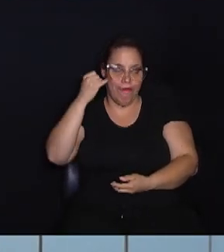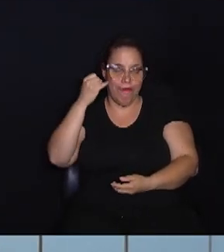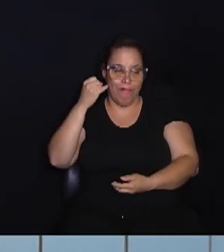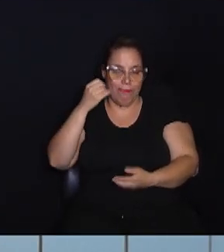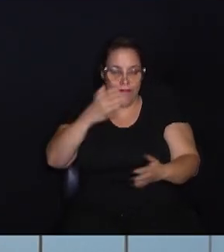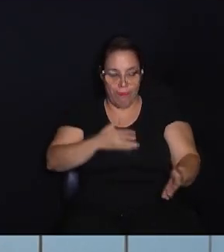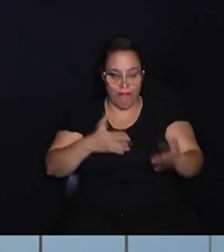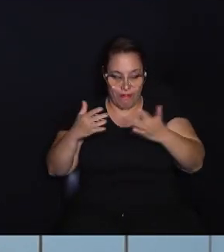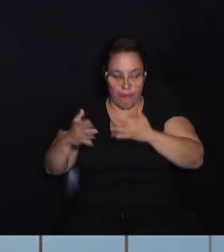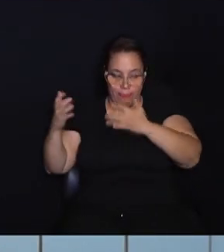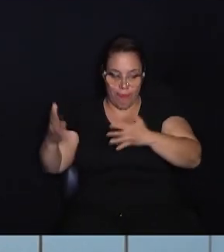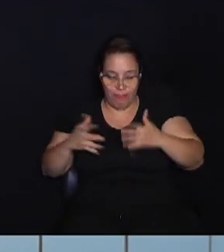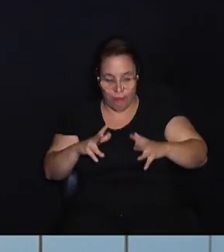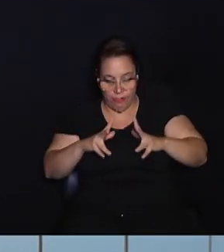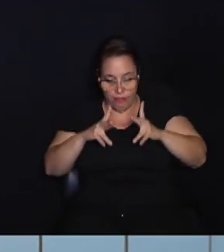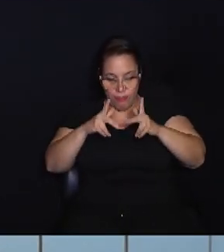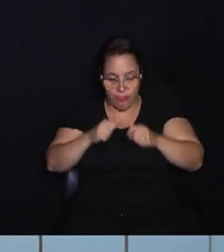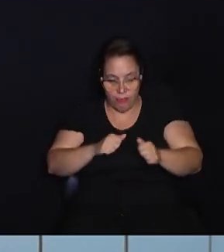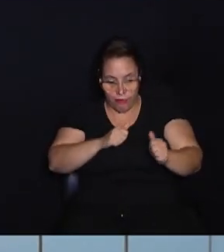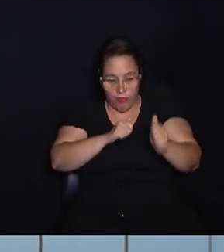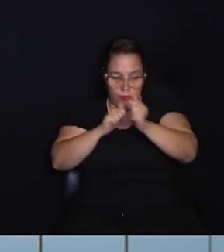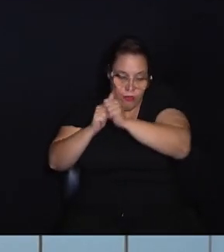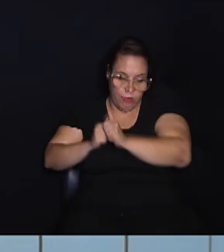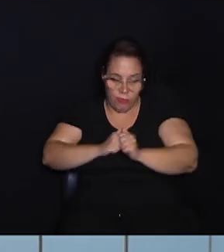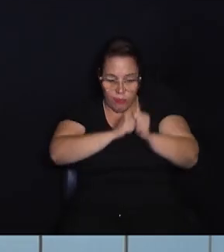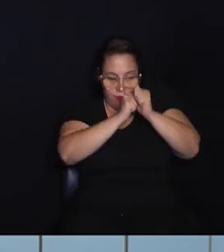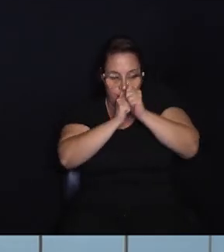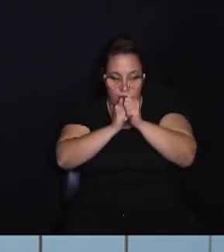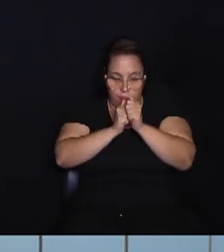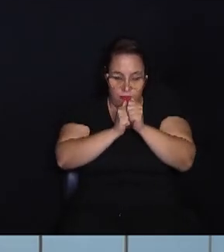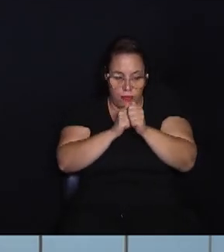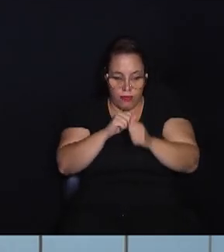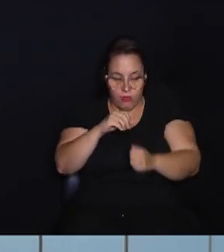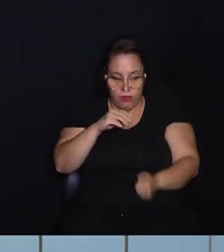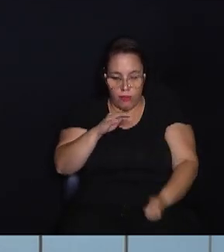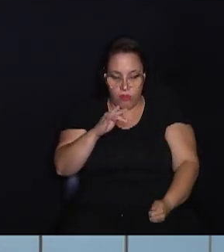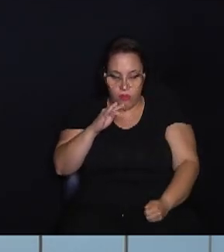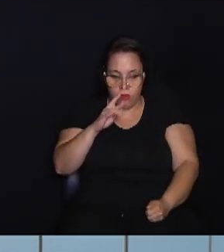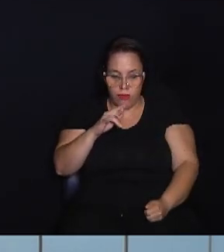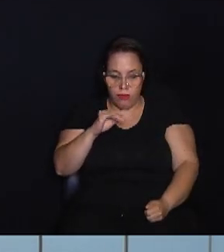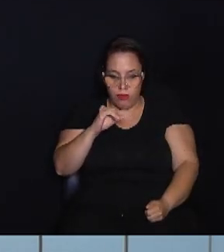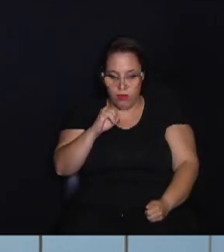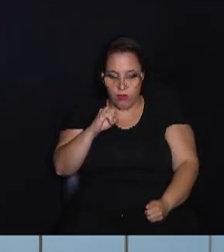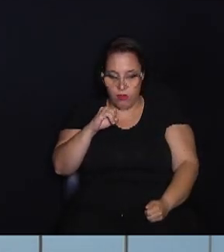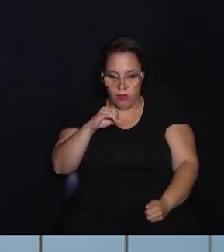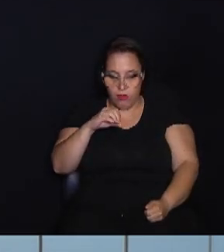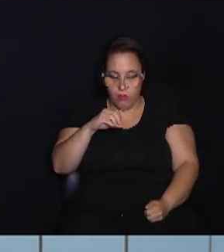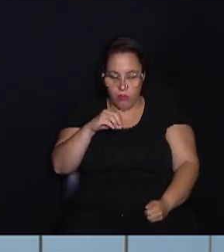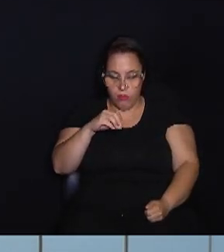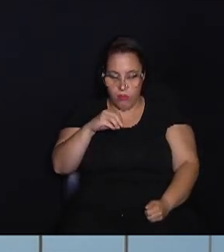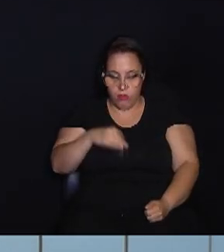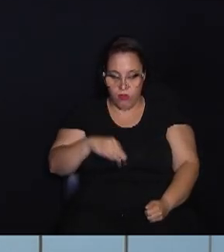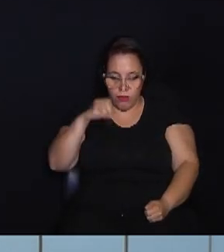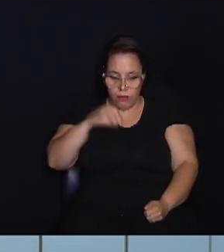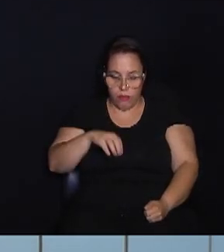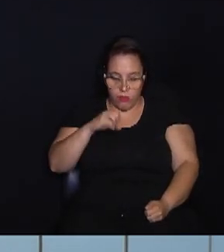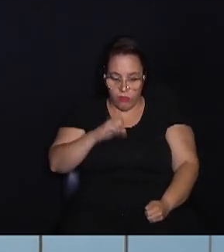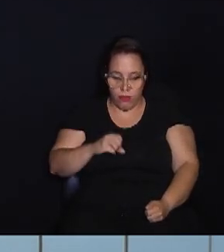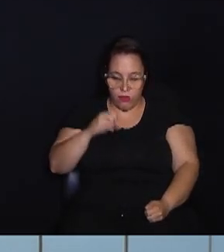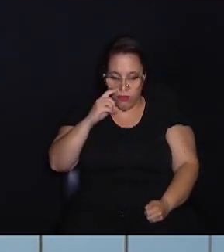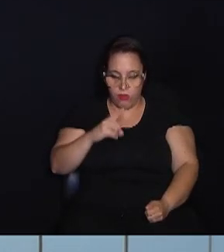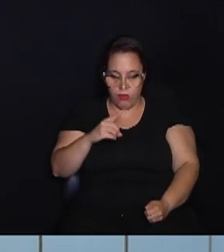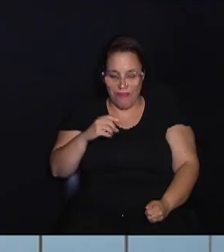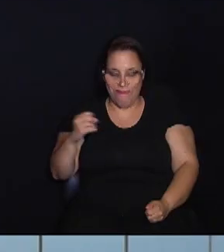participo praticamente de todos, acompanho quase todos os congressos do Free Mind, né? E todo congresso é impressionante como